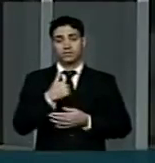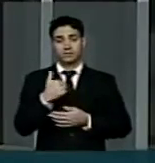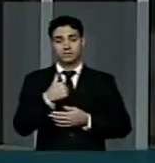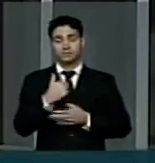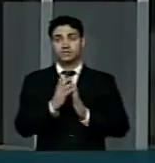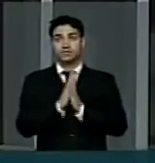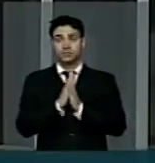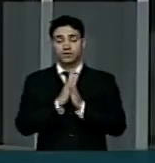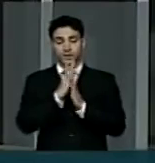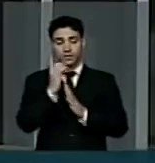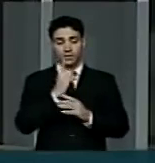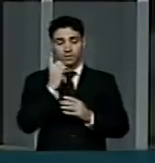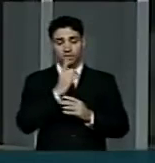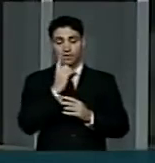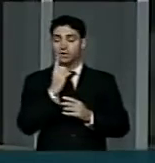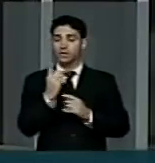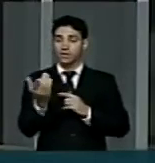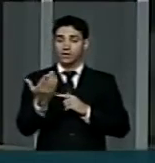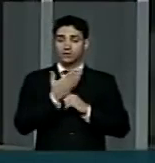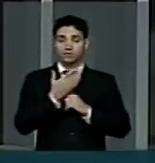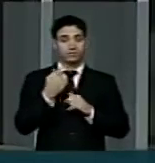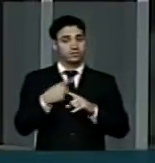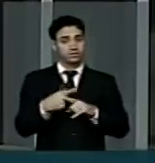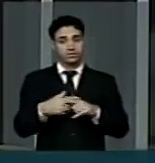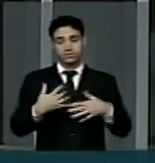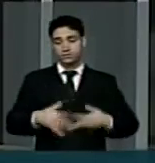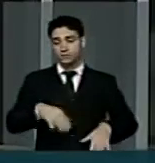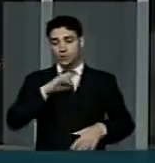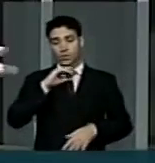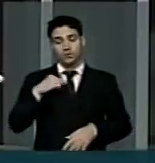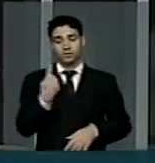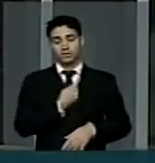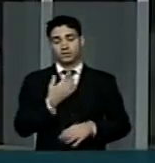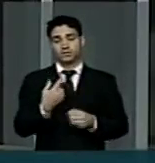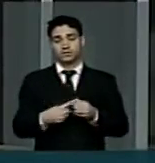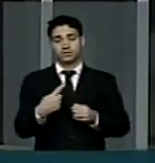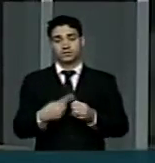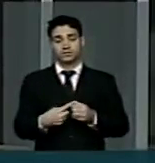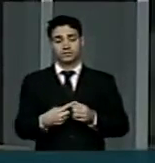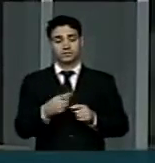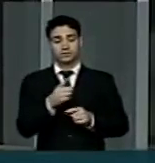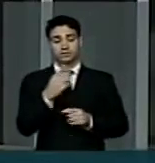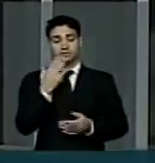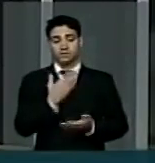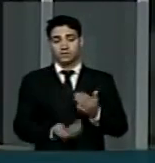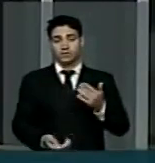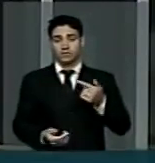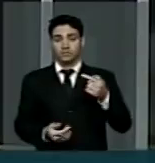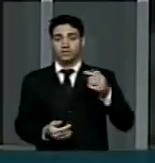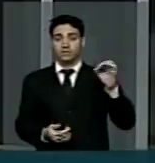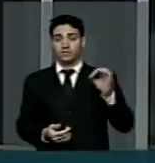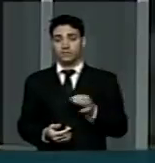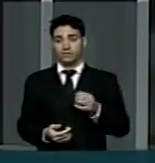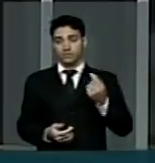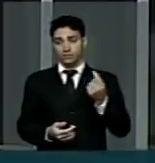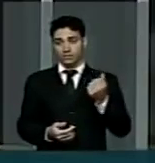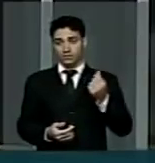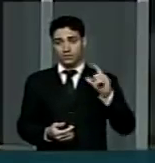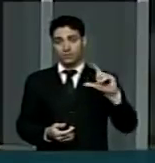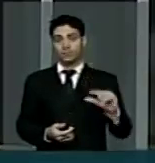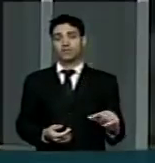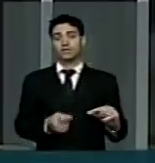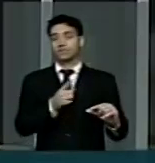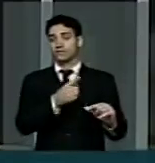favor, deputado, arrume aqui, porque a coisa está russa lá no meu município. Eles é porque perderam 7% da sua receita.